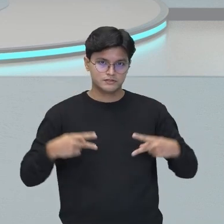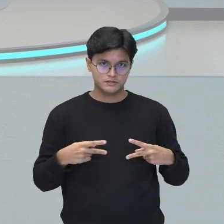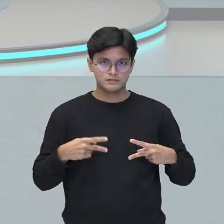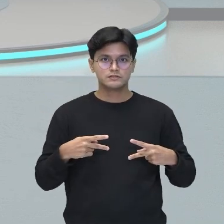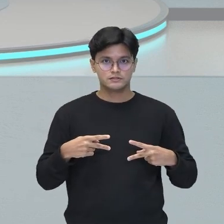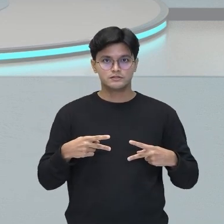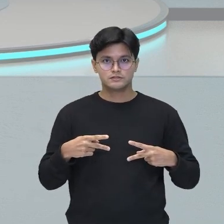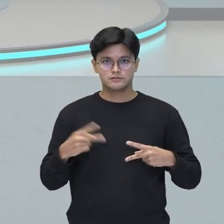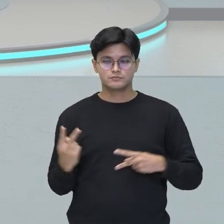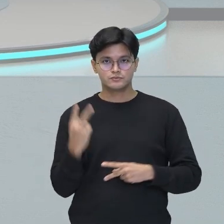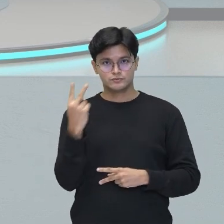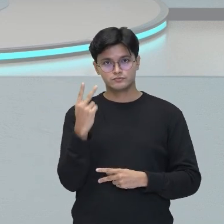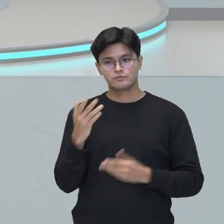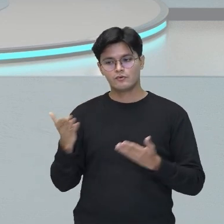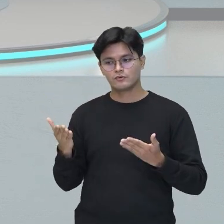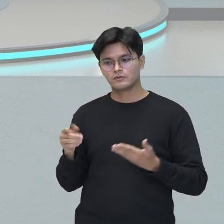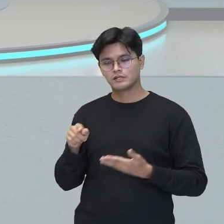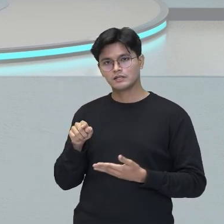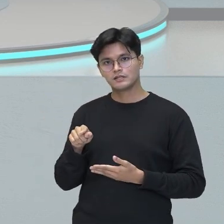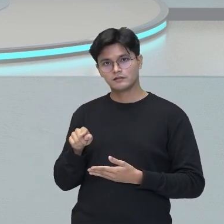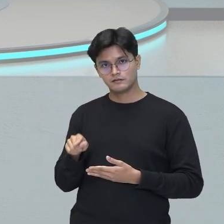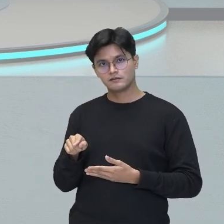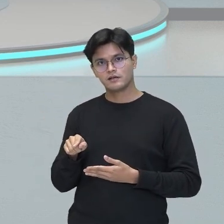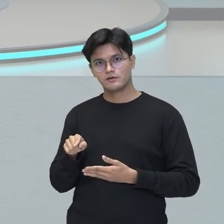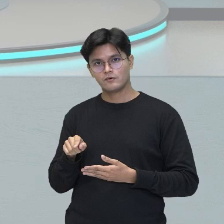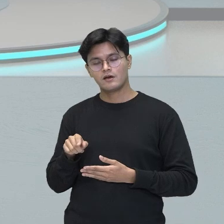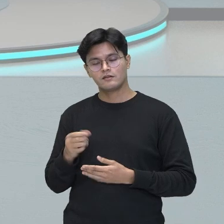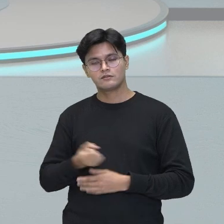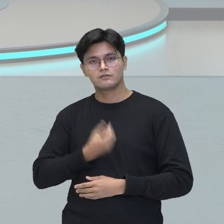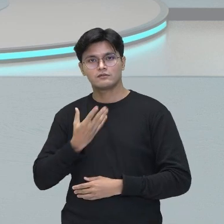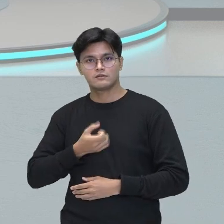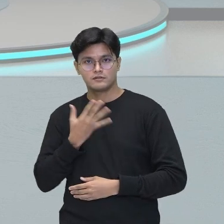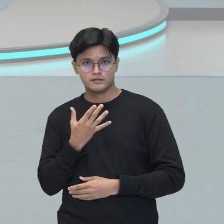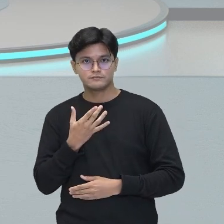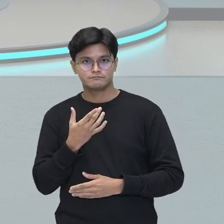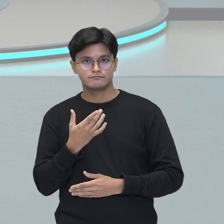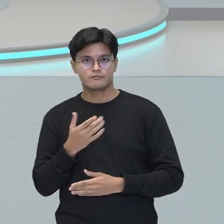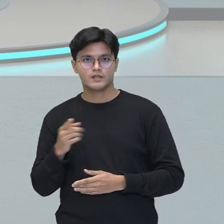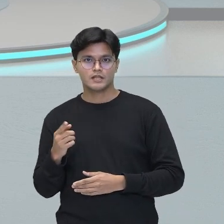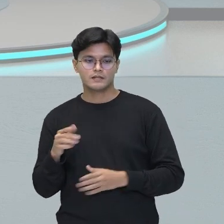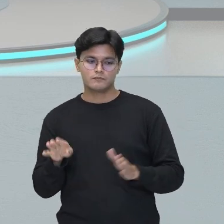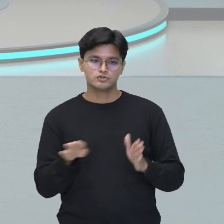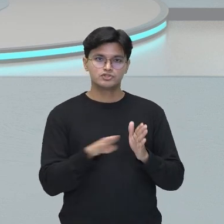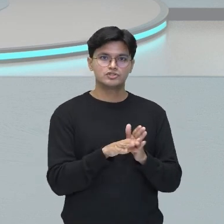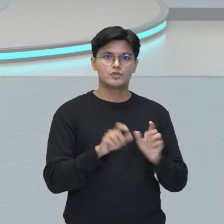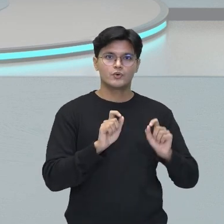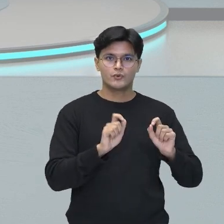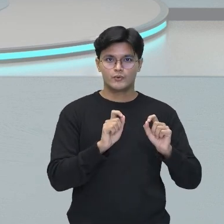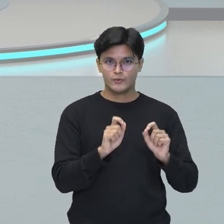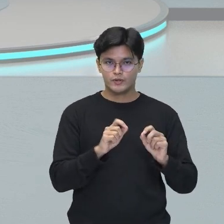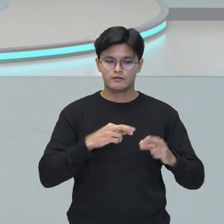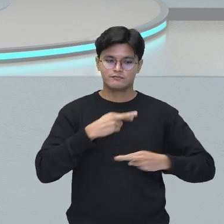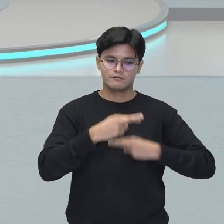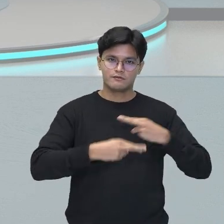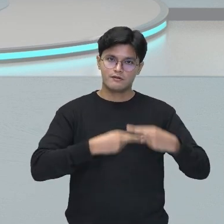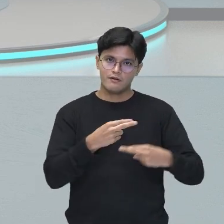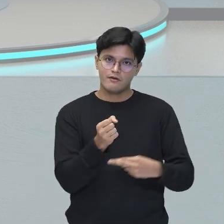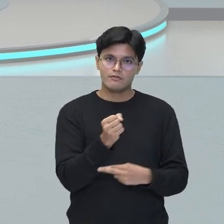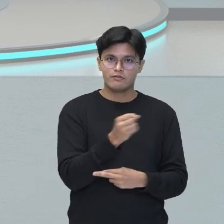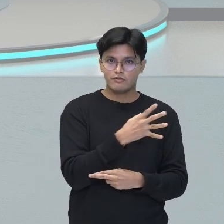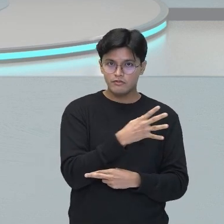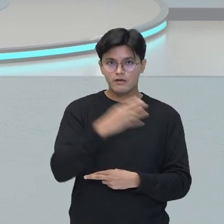esse movimento renascimento que chegou para mudar a